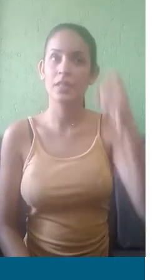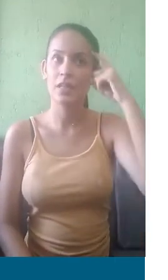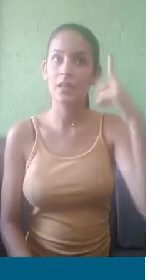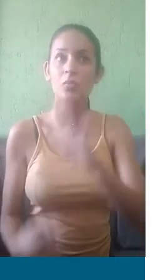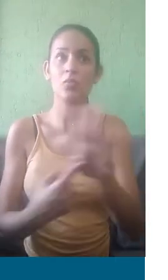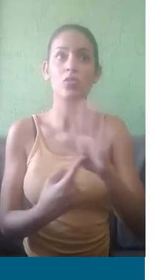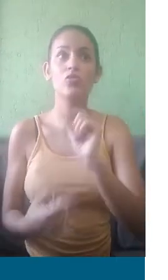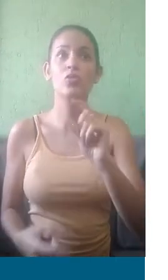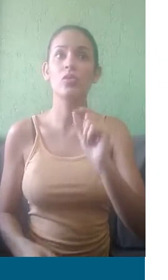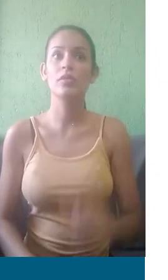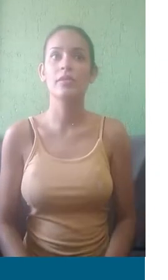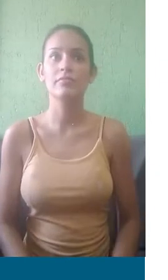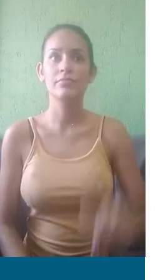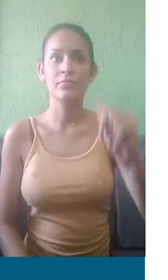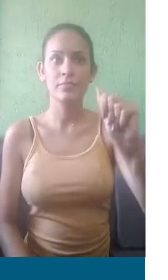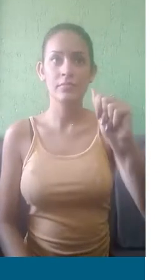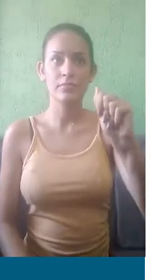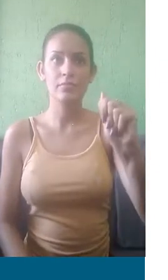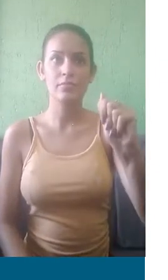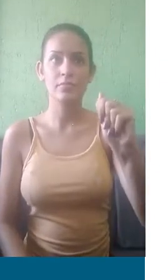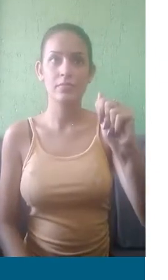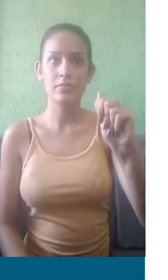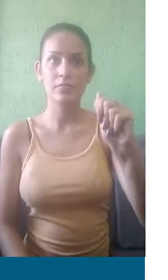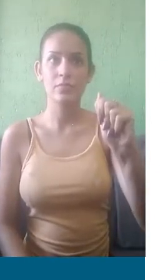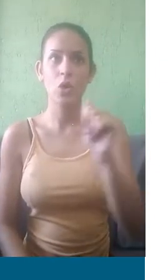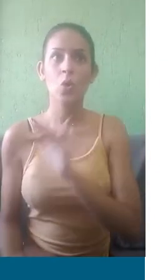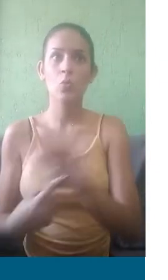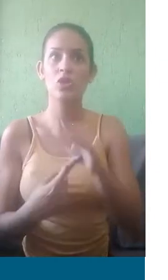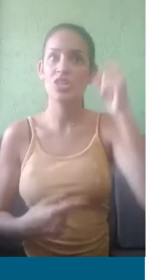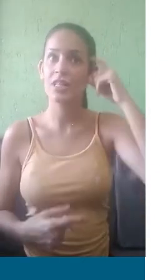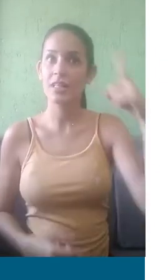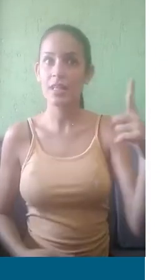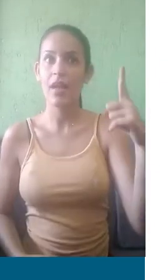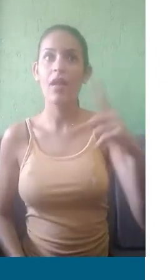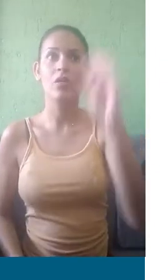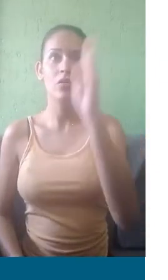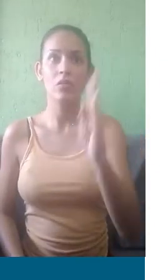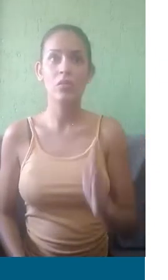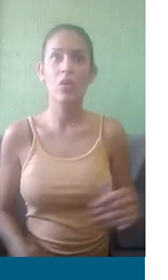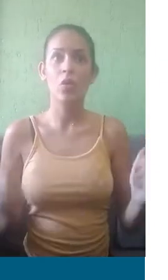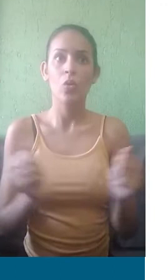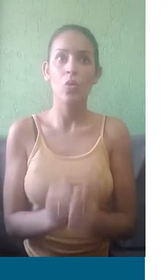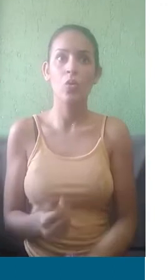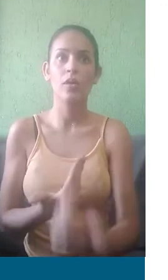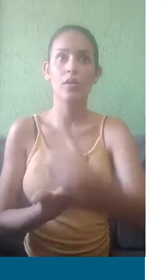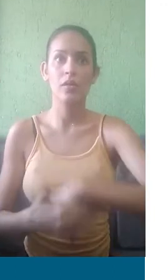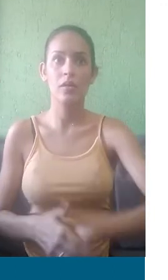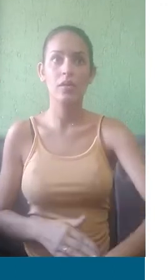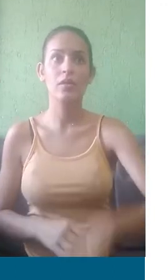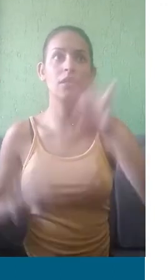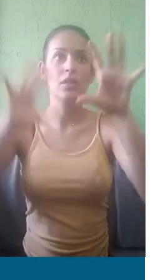A. Configura um ideal de nacionalidade pela integração regional. Letra B. Remonta ao colonialismo